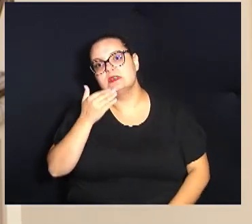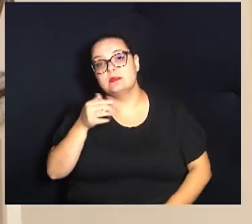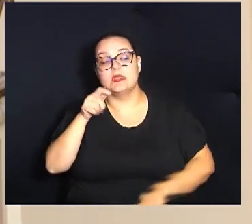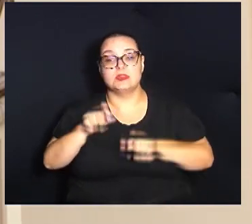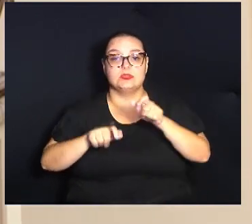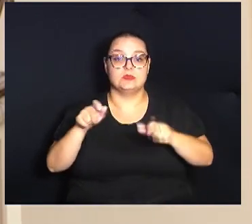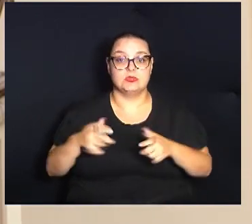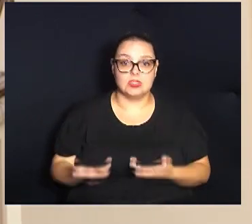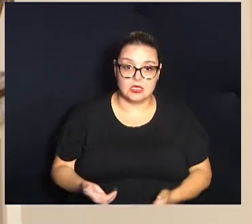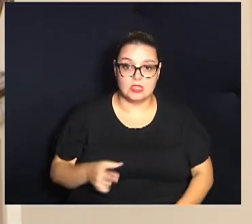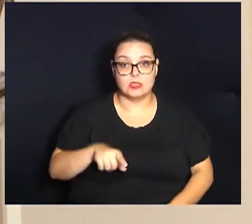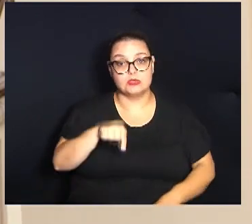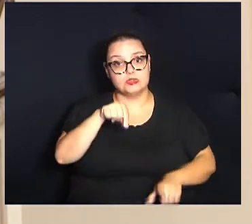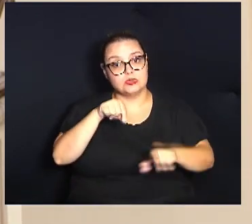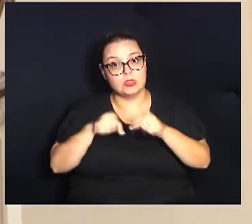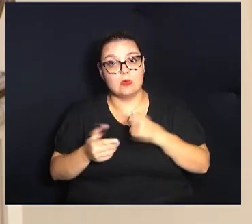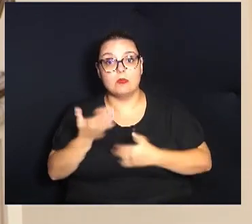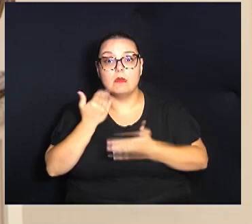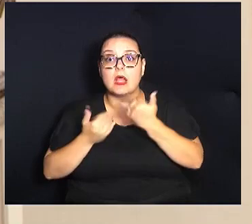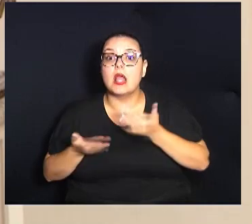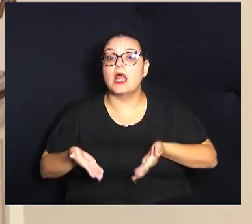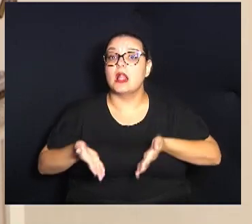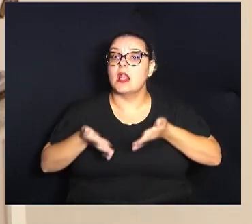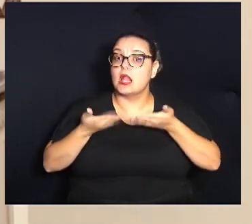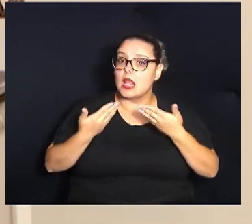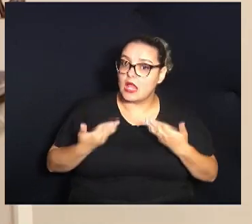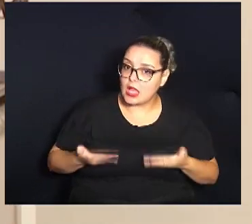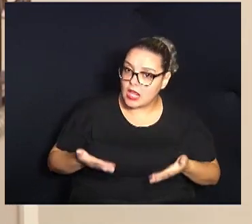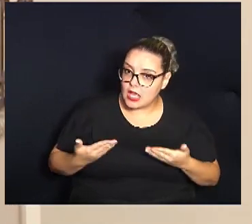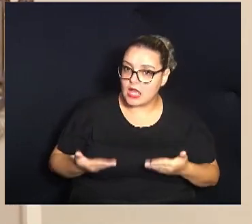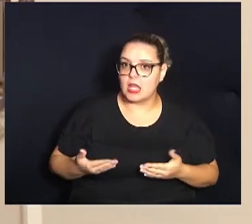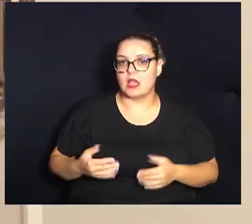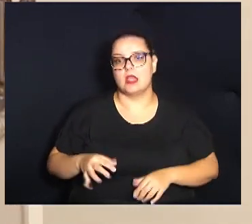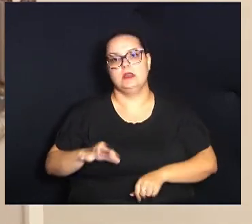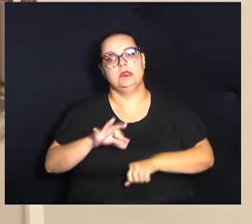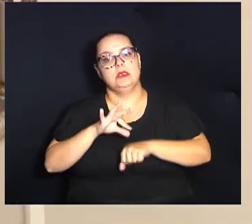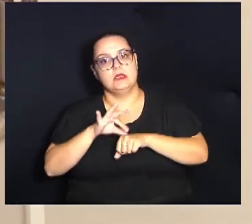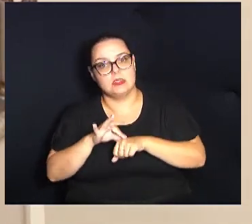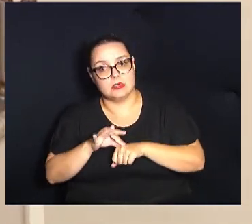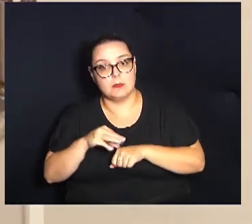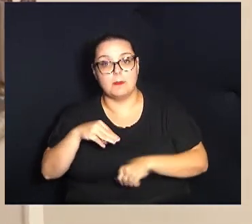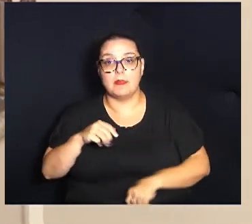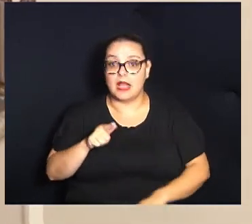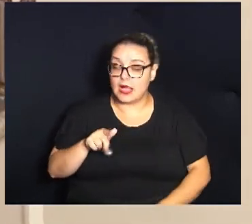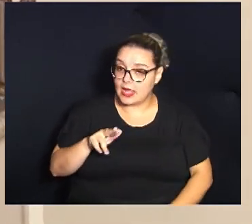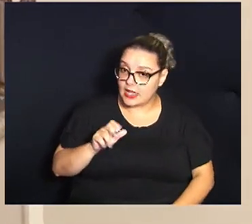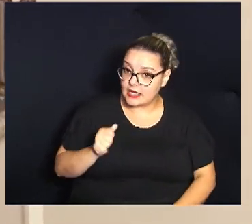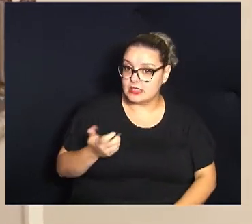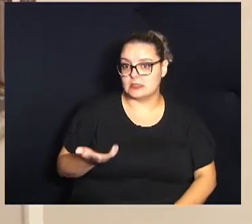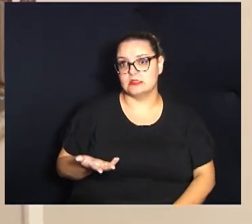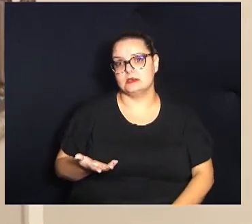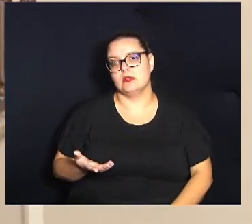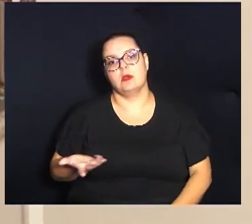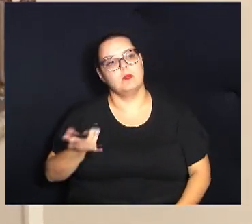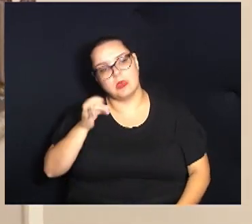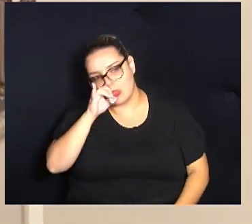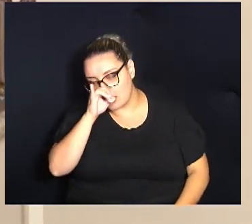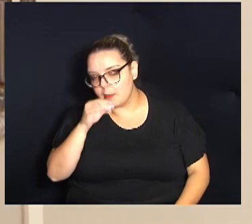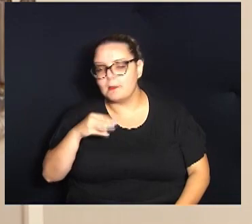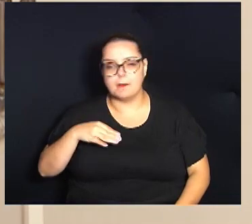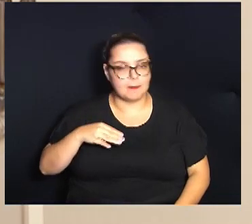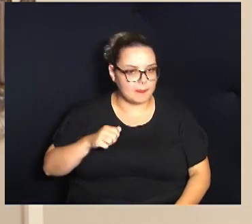pessoas optarem por alimentos mais leves. Carnes mais magras, então mesmo que seja bovina, uma carne